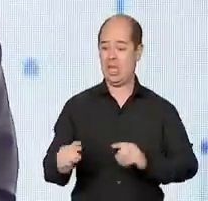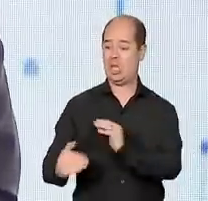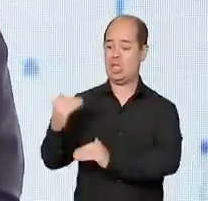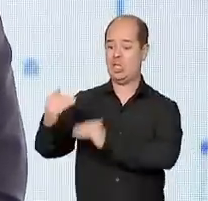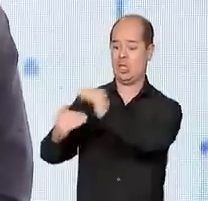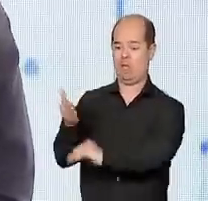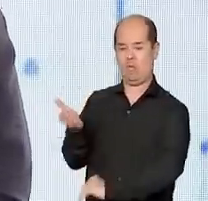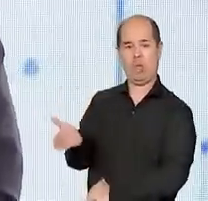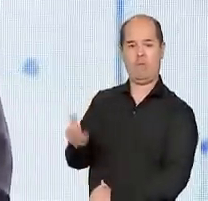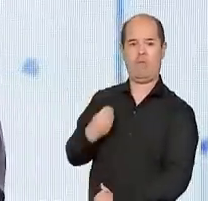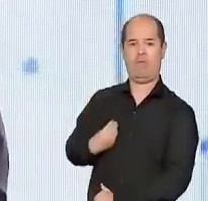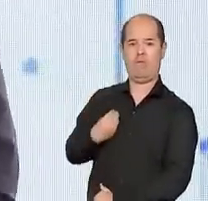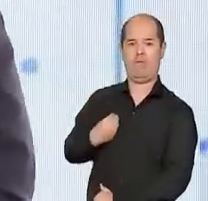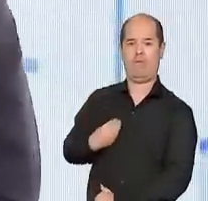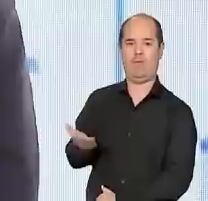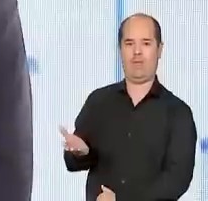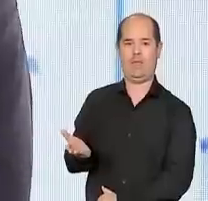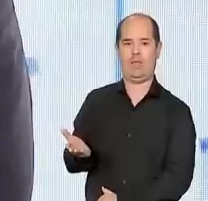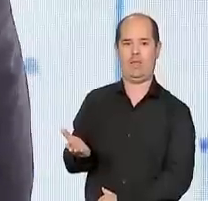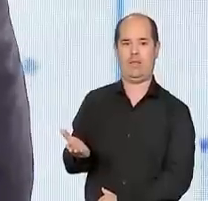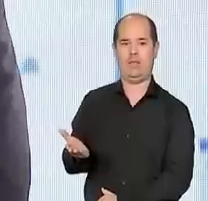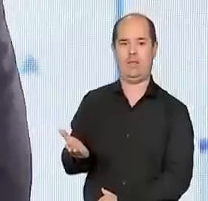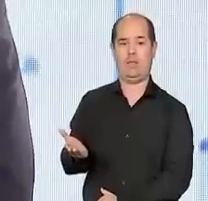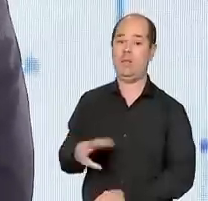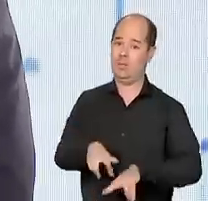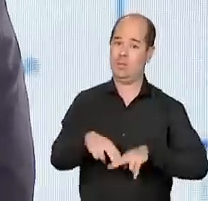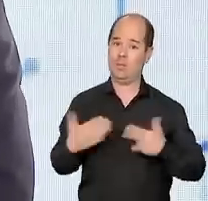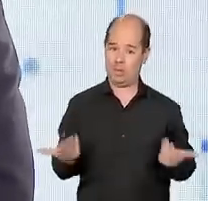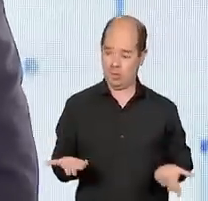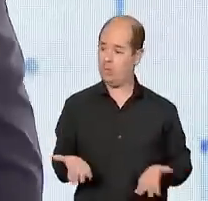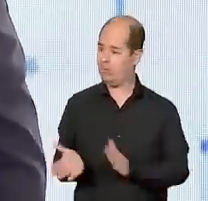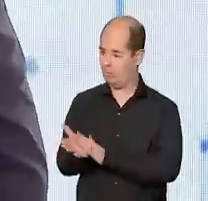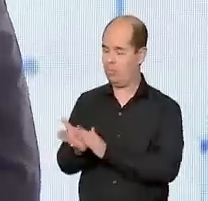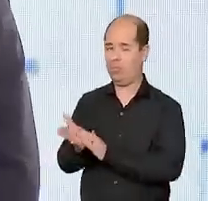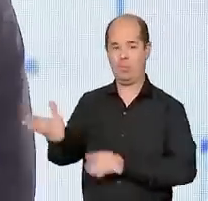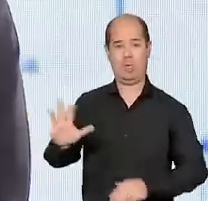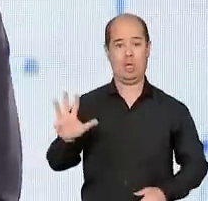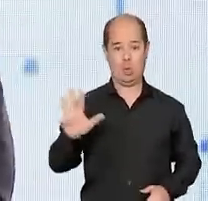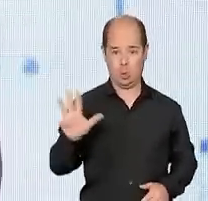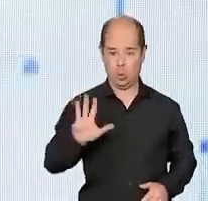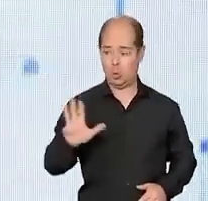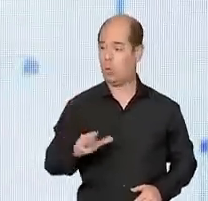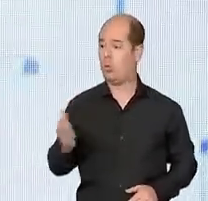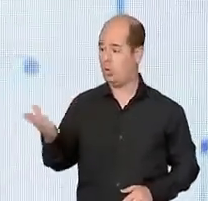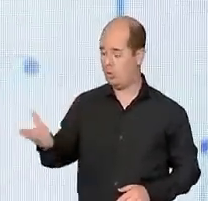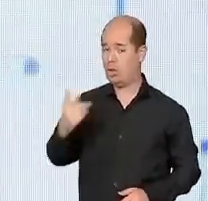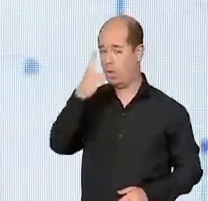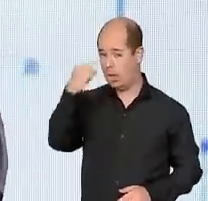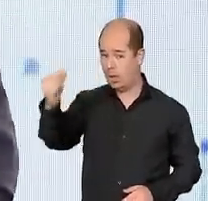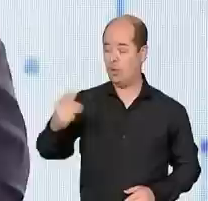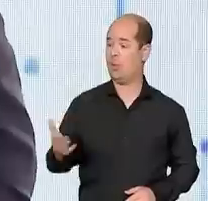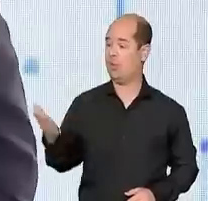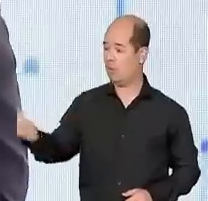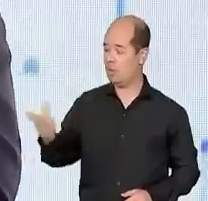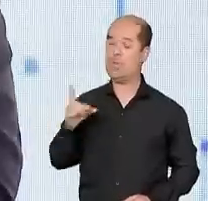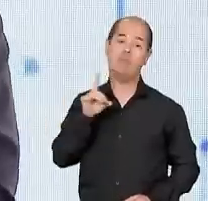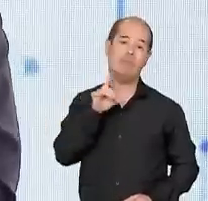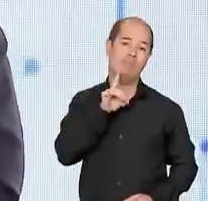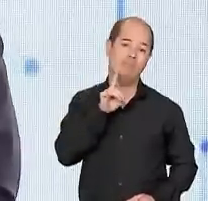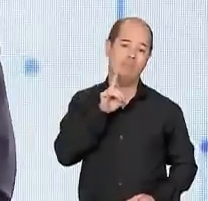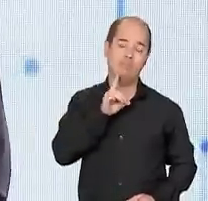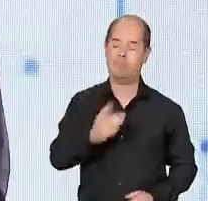vida. Então, por isso, parabenizo o presidente da República, o vice-presidente, a ministra Nízia,